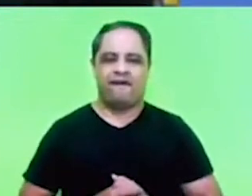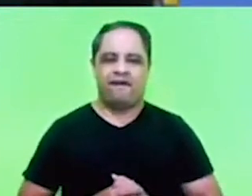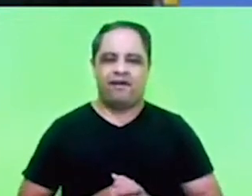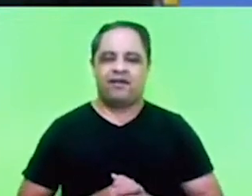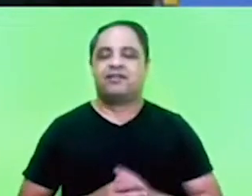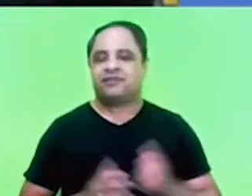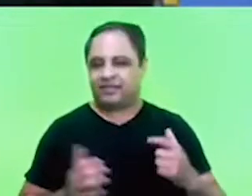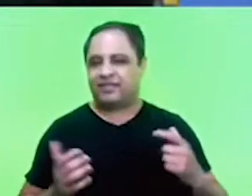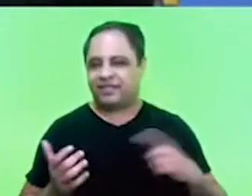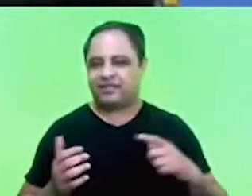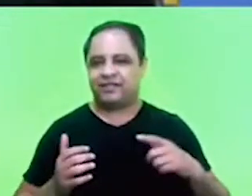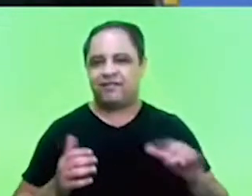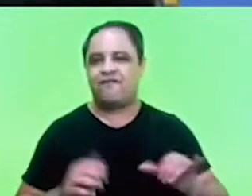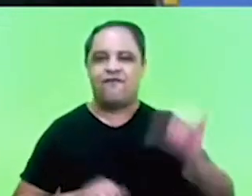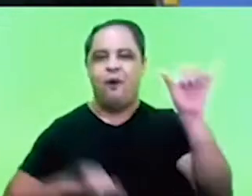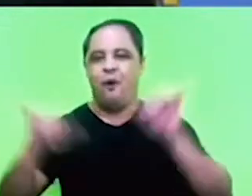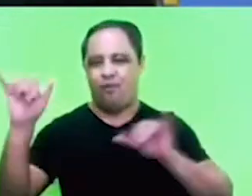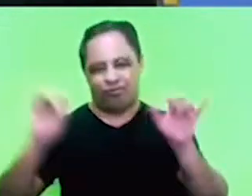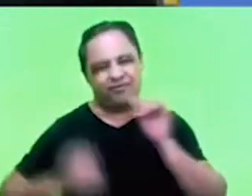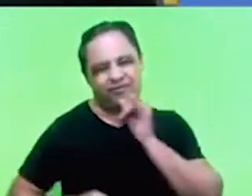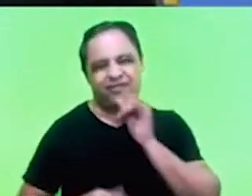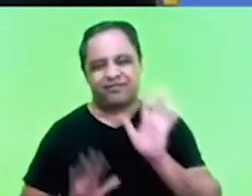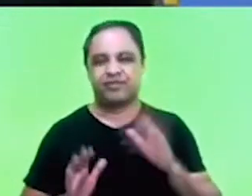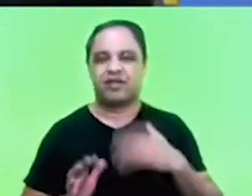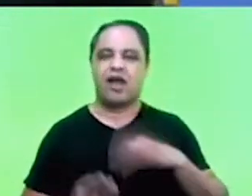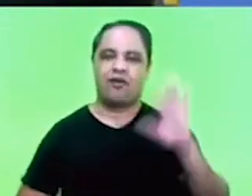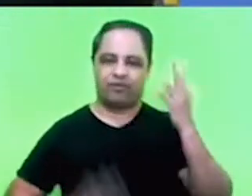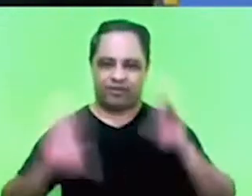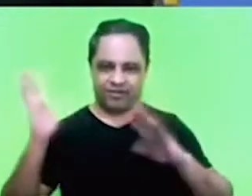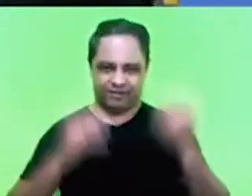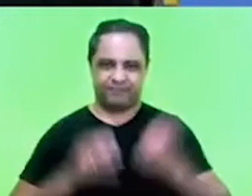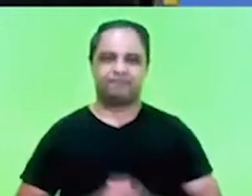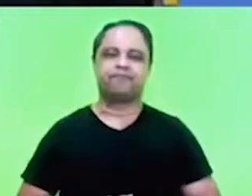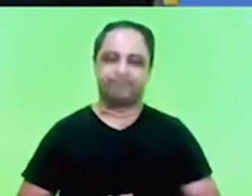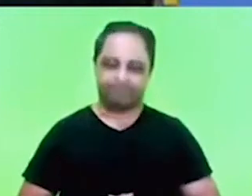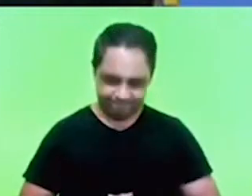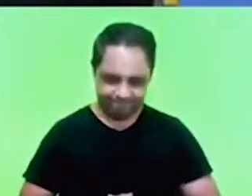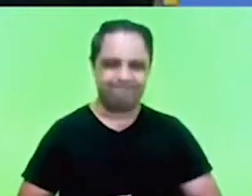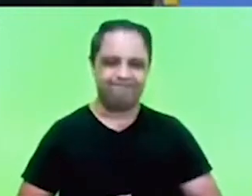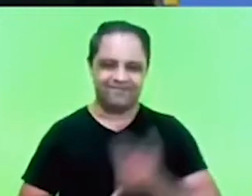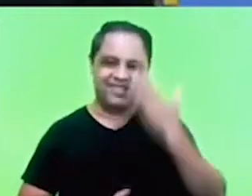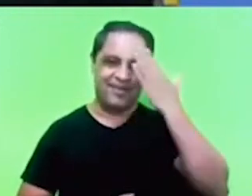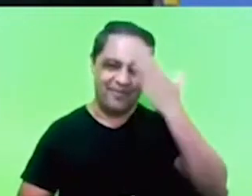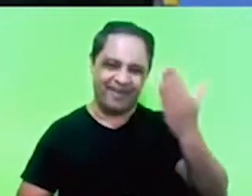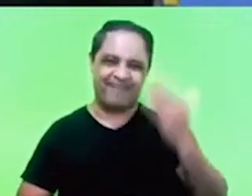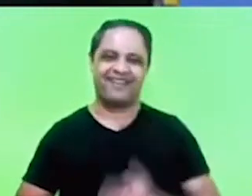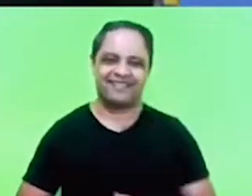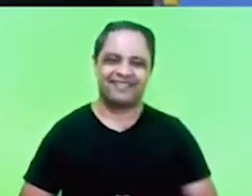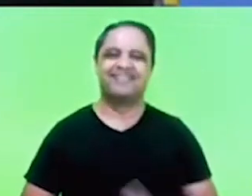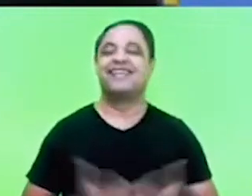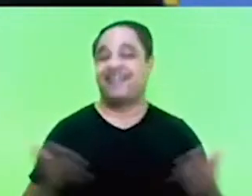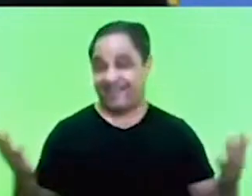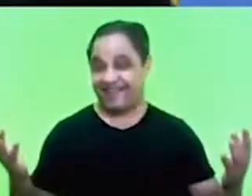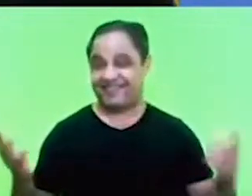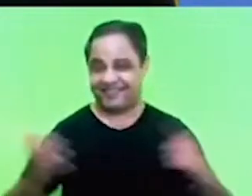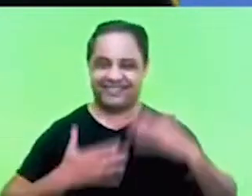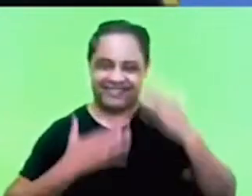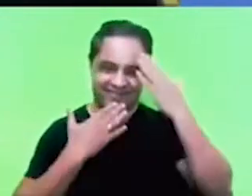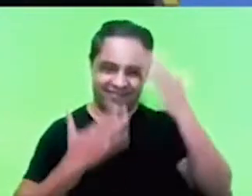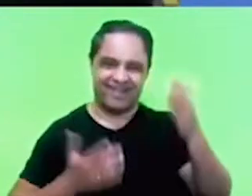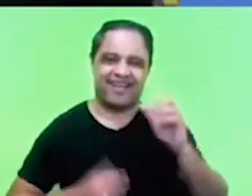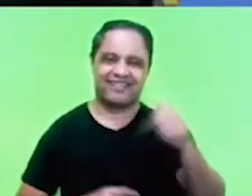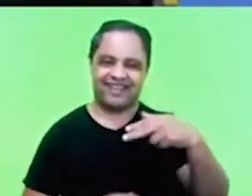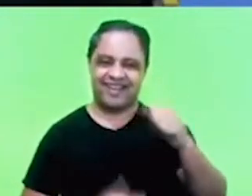bons, entendeu? Acontecendo. É isso que eu acho que a gente tem que prestar atenção. Tá bom? Tá, então, obrigada. Então, é um silver lining ali. Aninha,